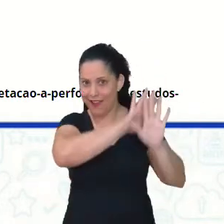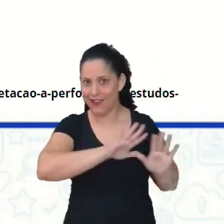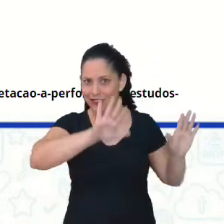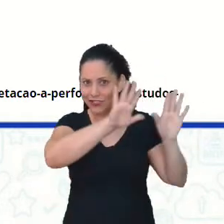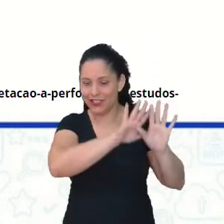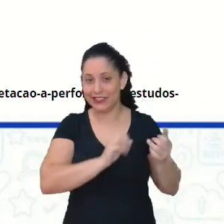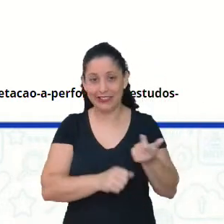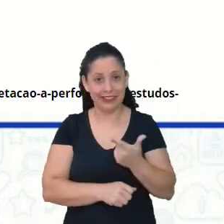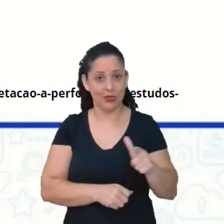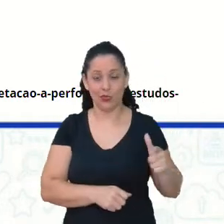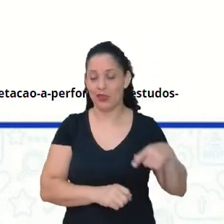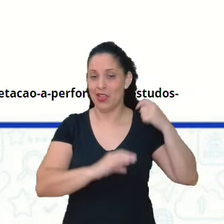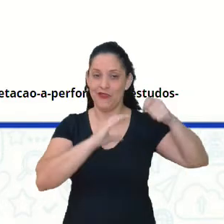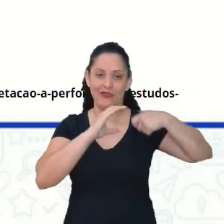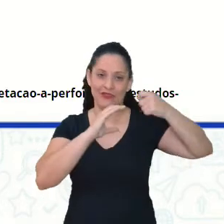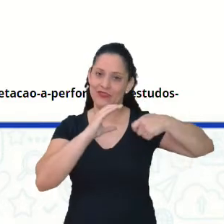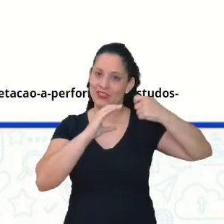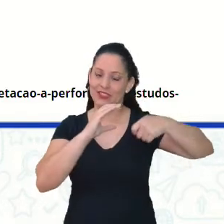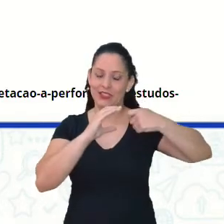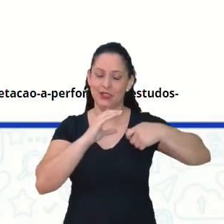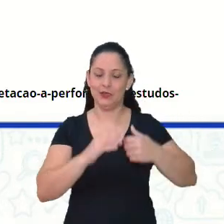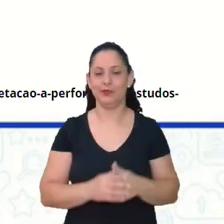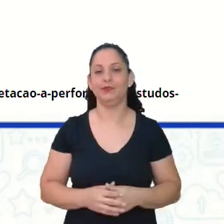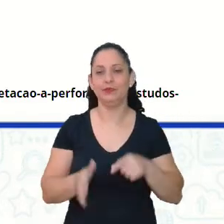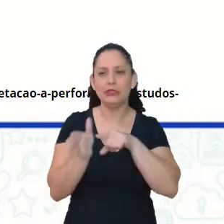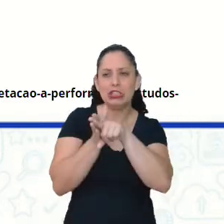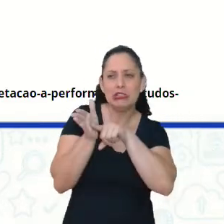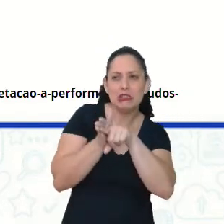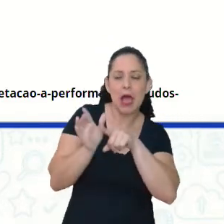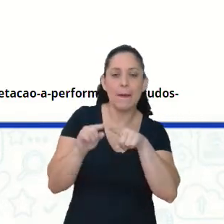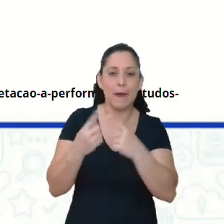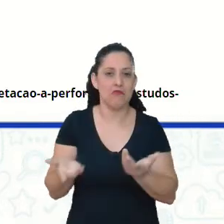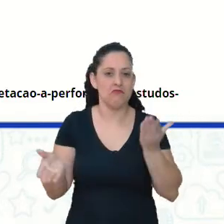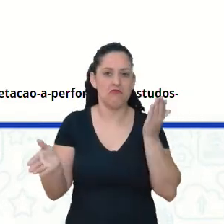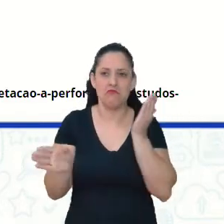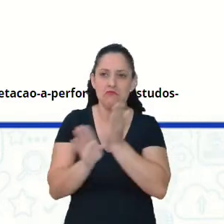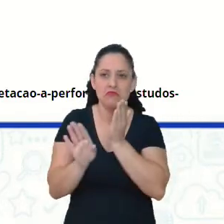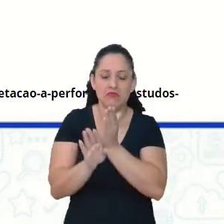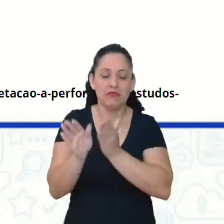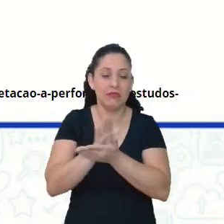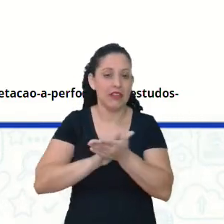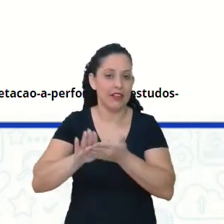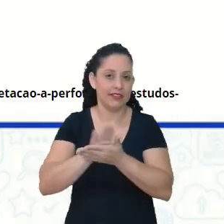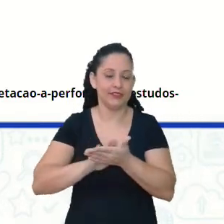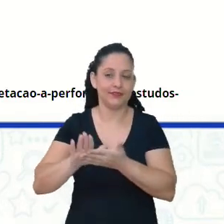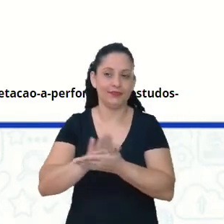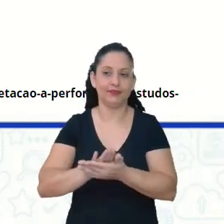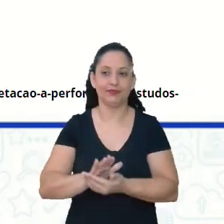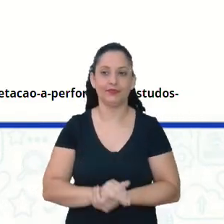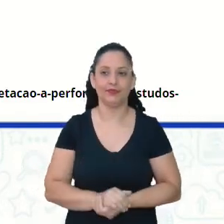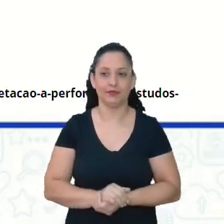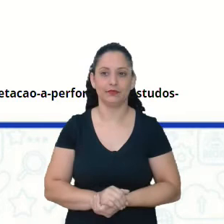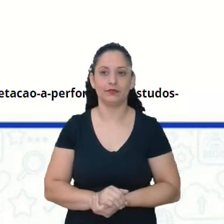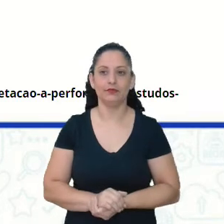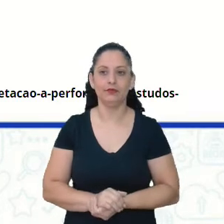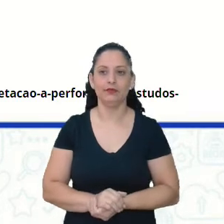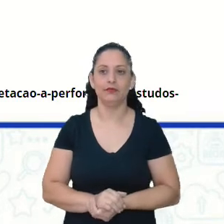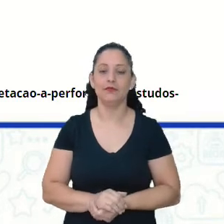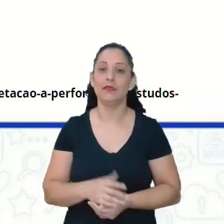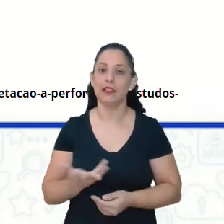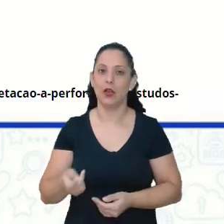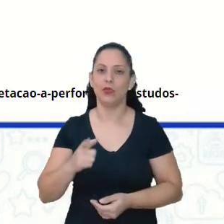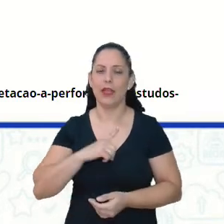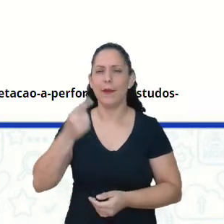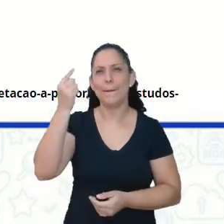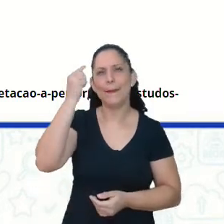vídeo, infelizmente, eu não consegui esse vídeo, eu pesquisei, mas não consegui, só consegui a imagem. Então, assim, dá panos até para a